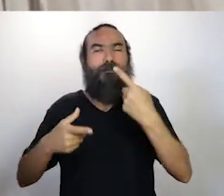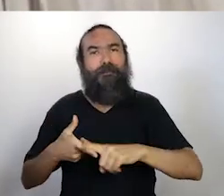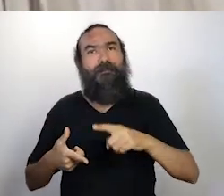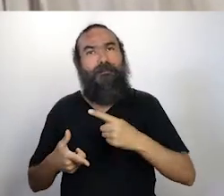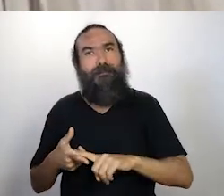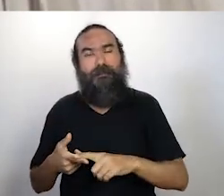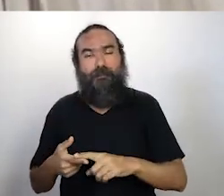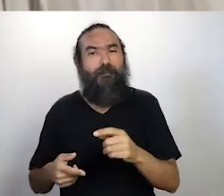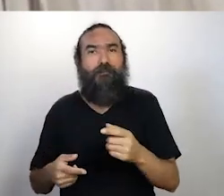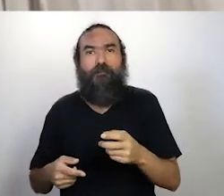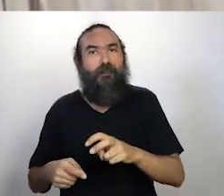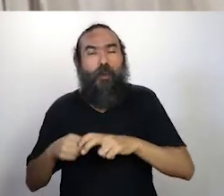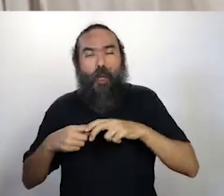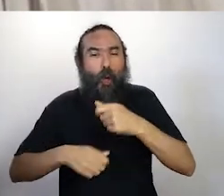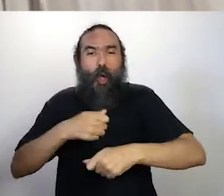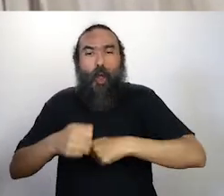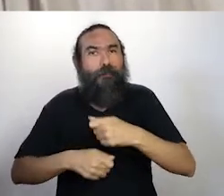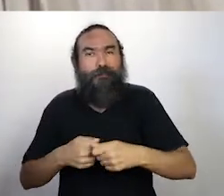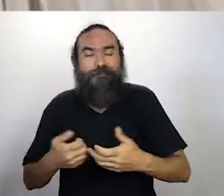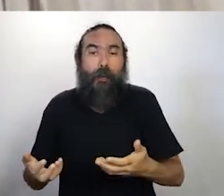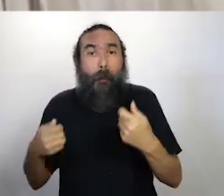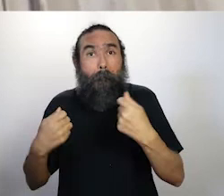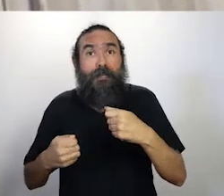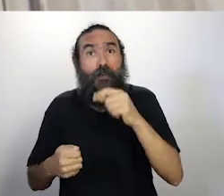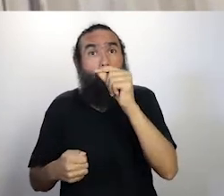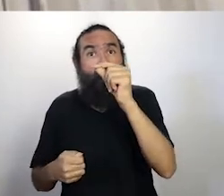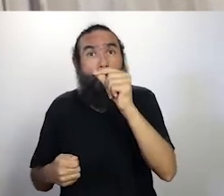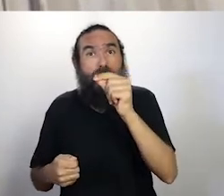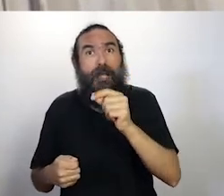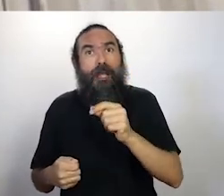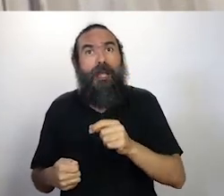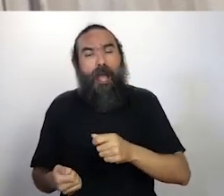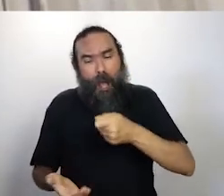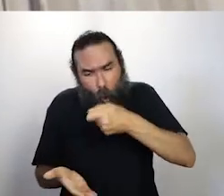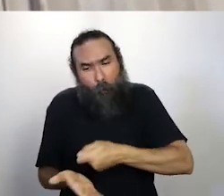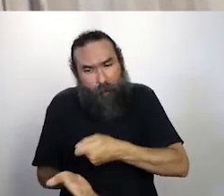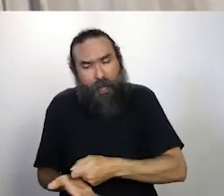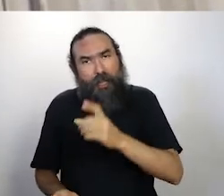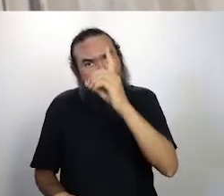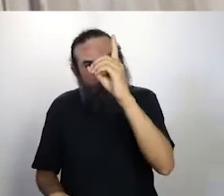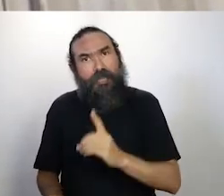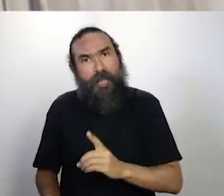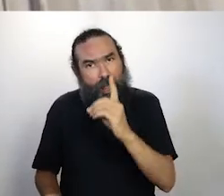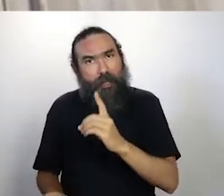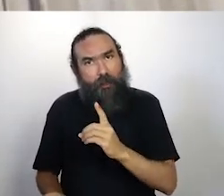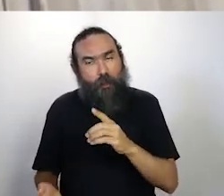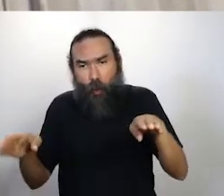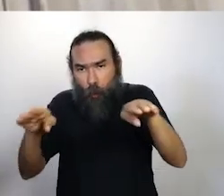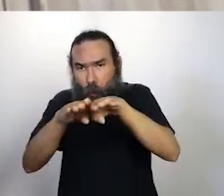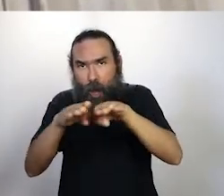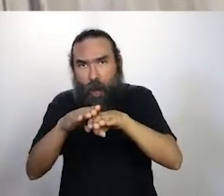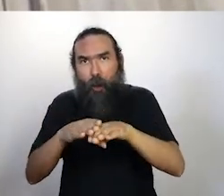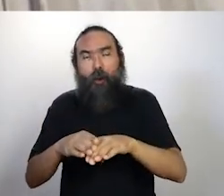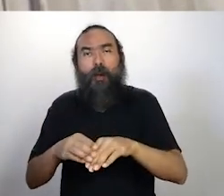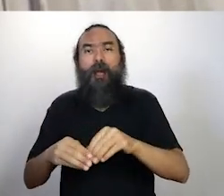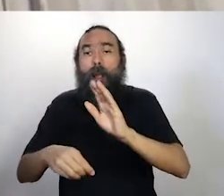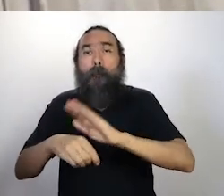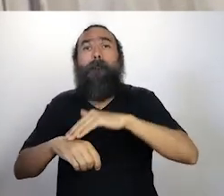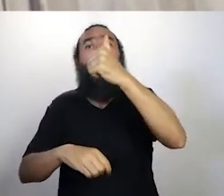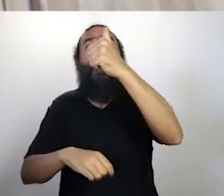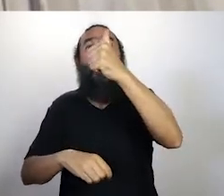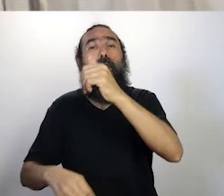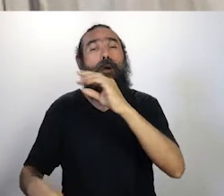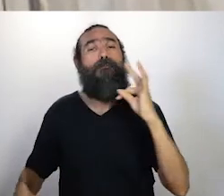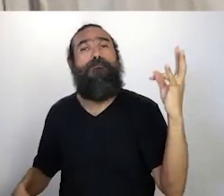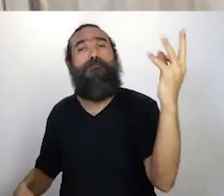garantindo os direitos, e a gente consegue conquistar uma segunda metade de século com uma população mais educada, com redução de desigualdade, bem-estar social